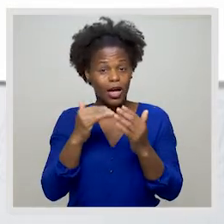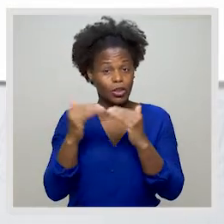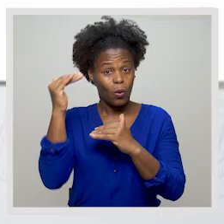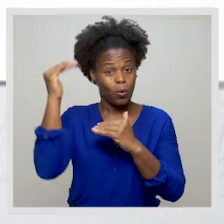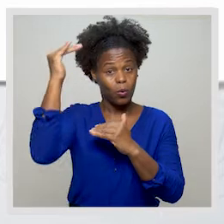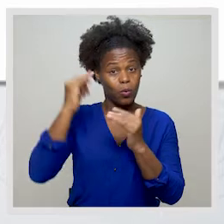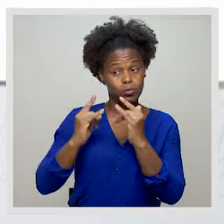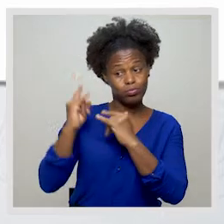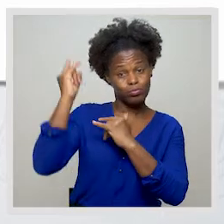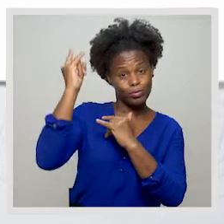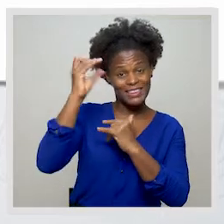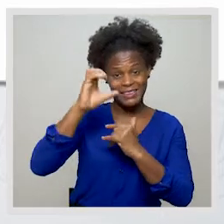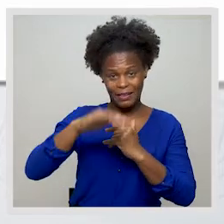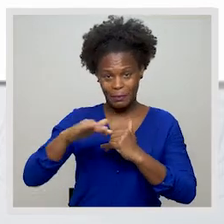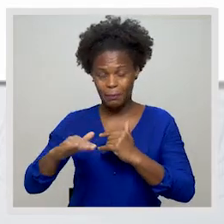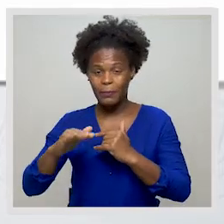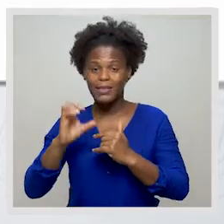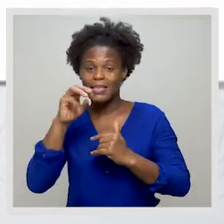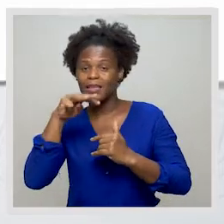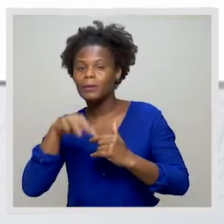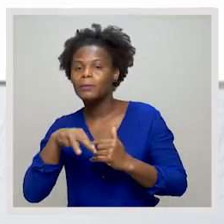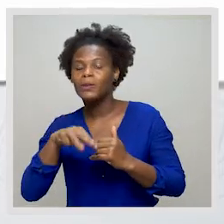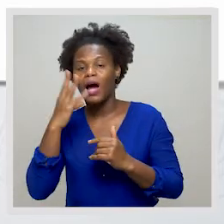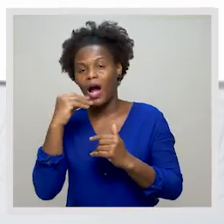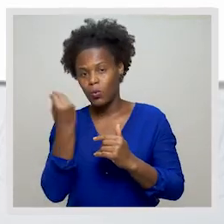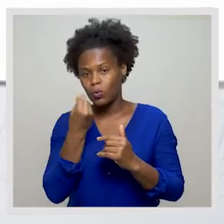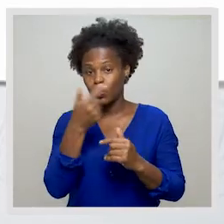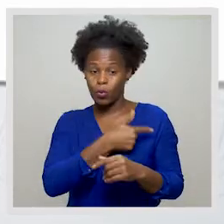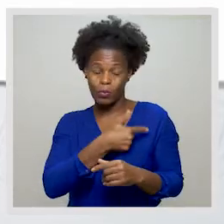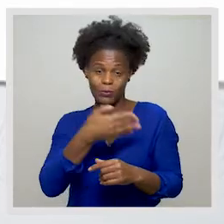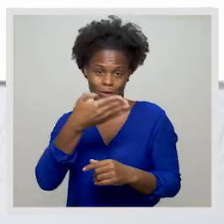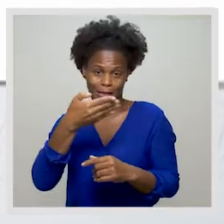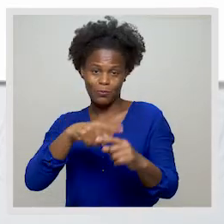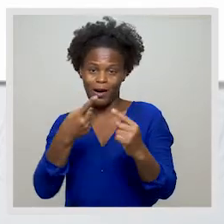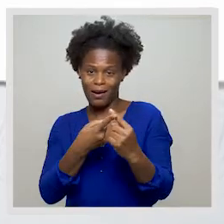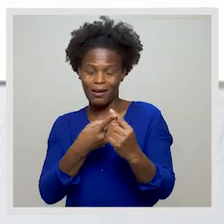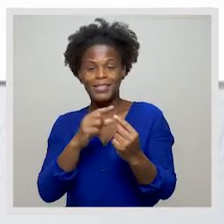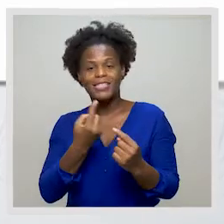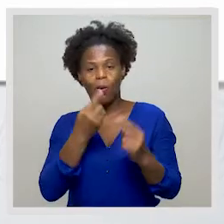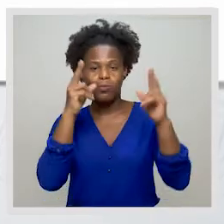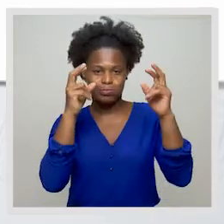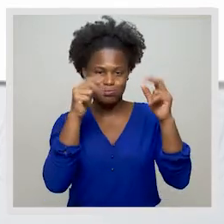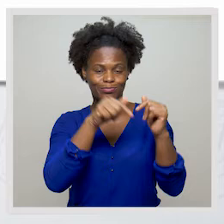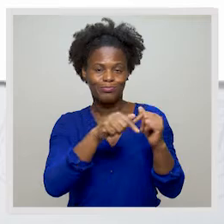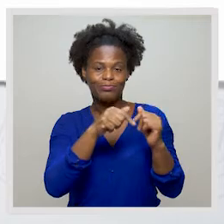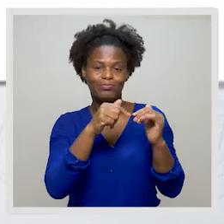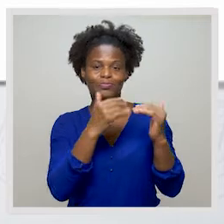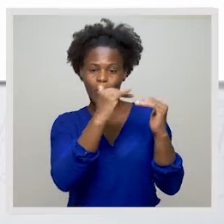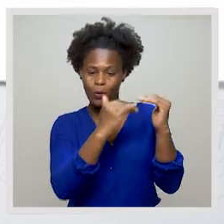as alturas em centímetros dos alunos de uma turma do 7º ano são as